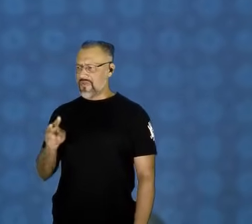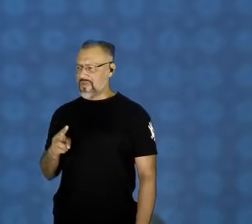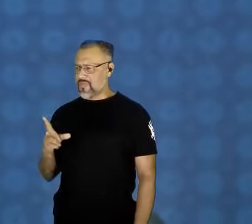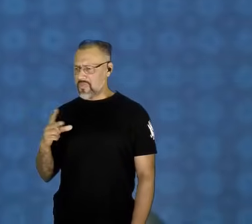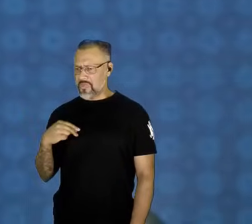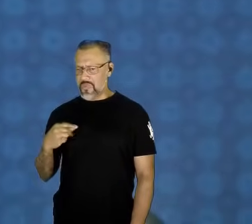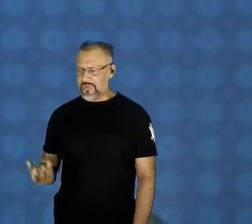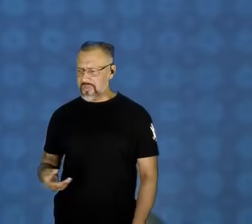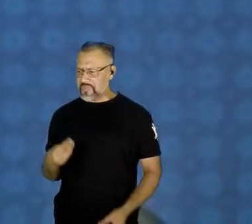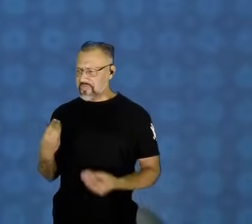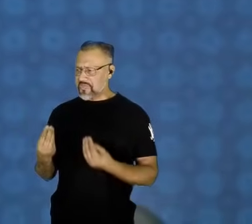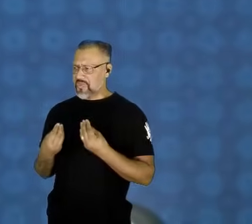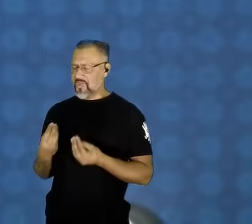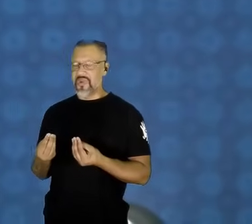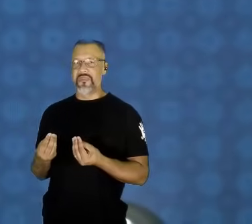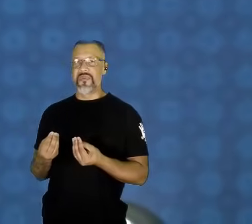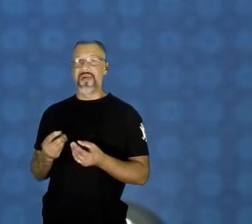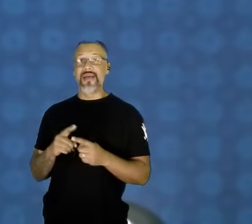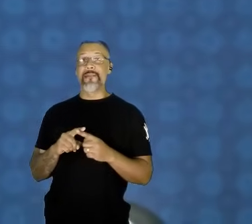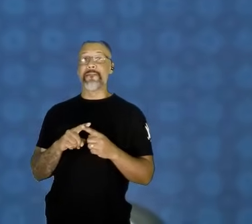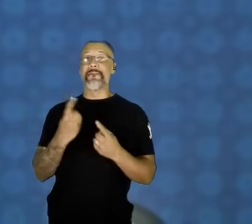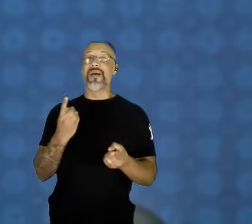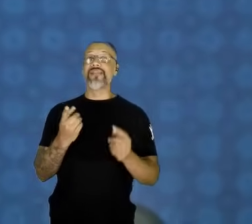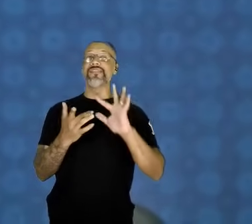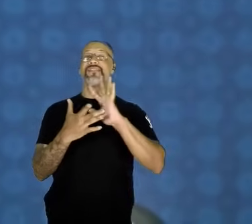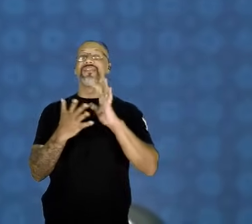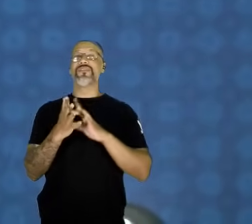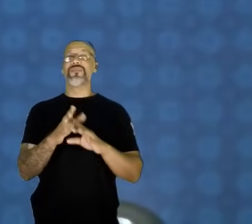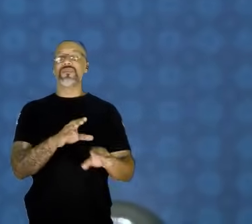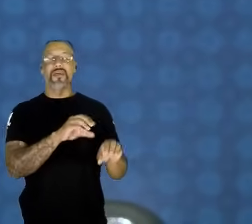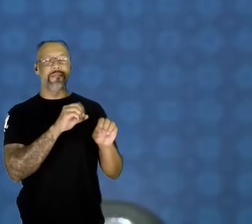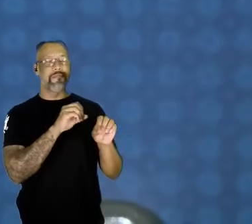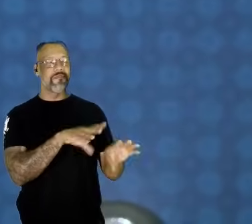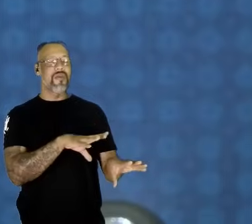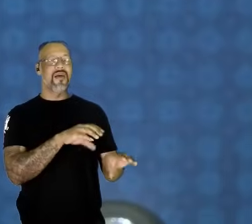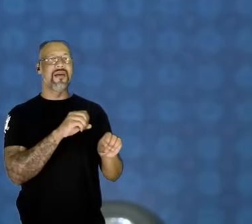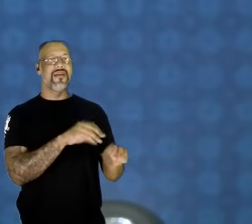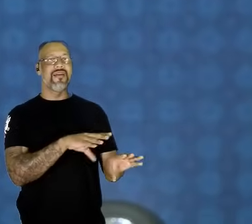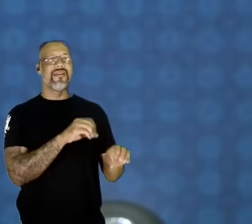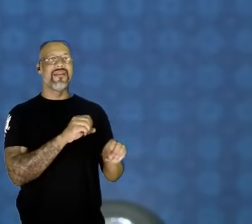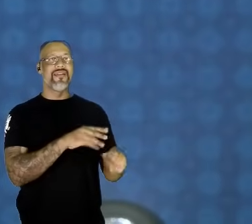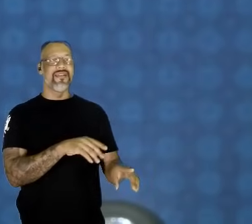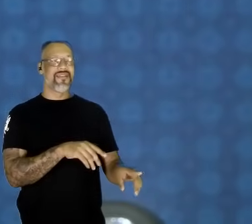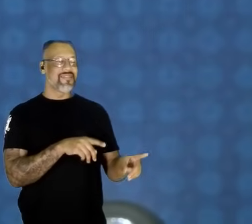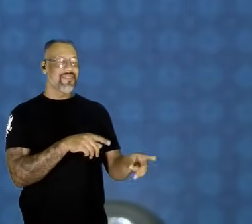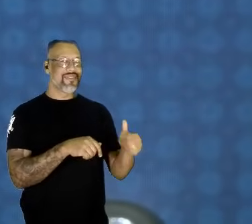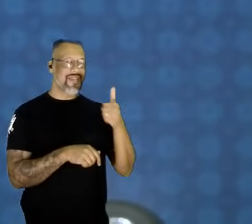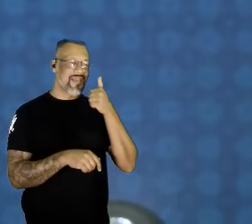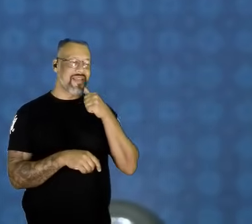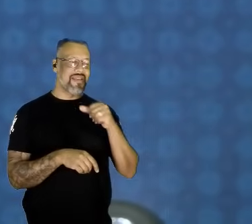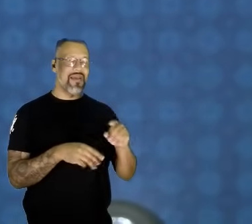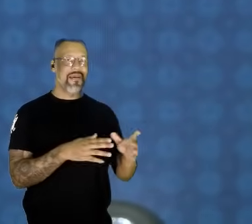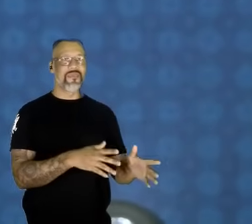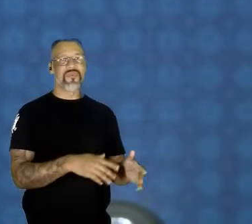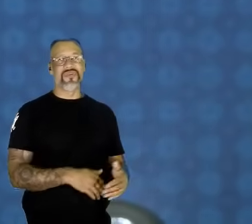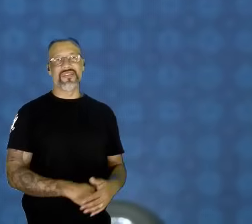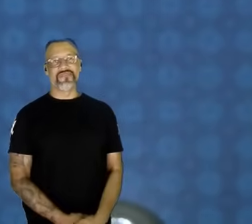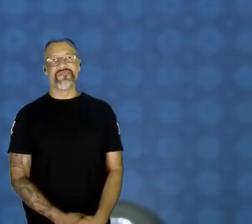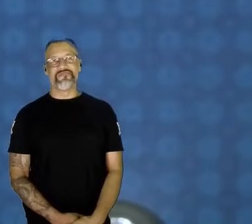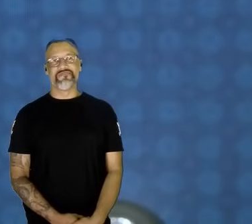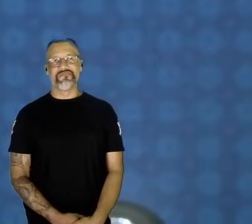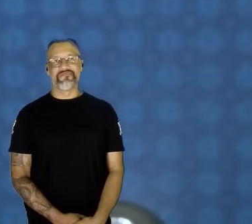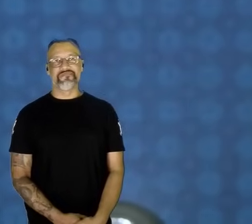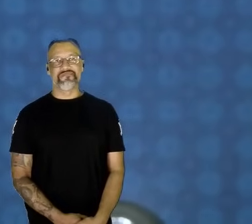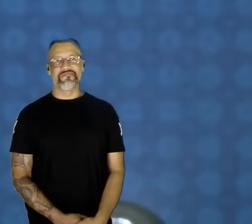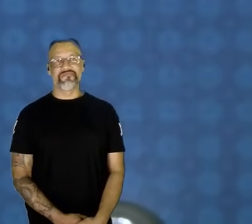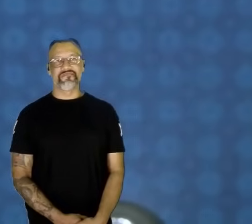escola. Jesus chama de laboratório. Ele chama de processo. Cuidado para não